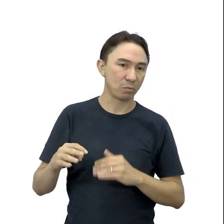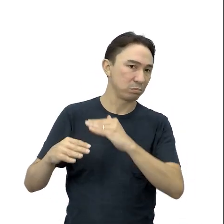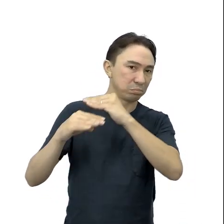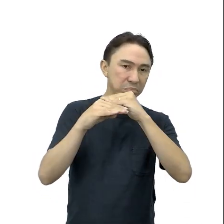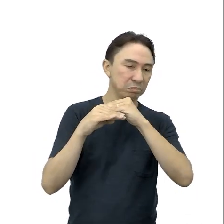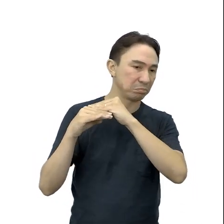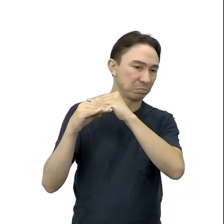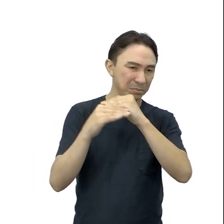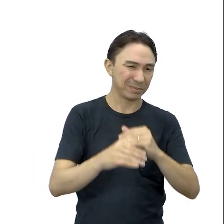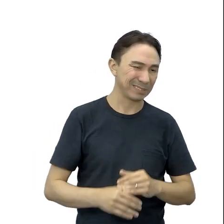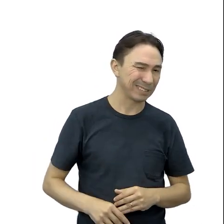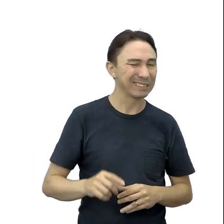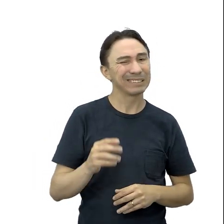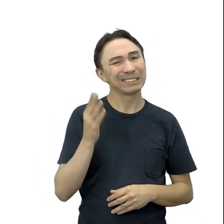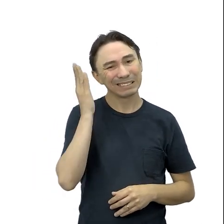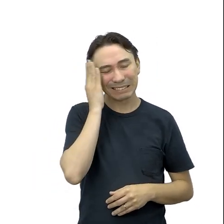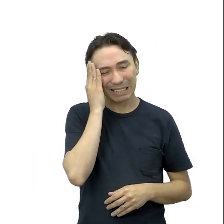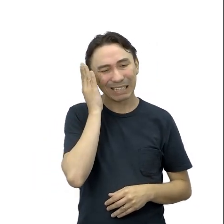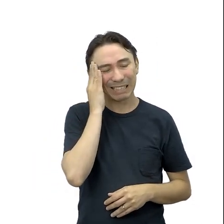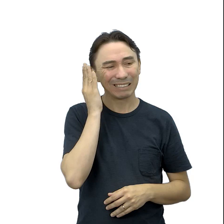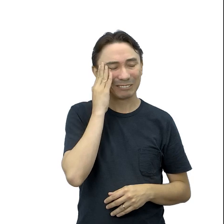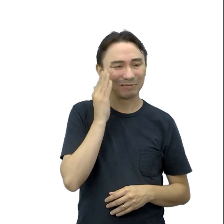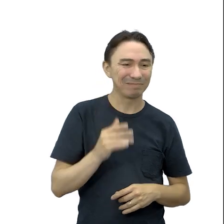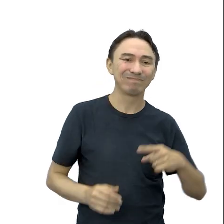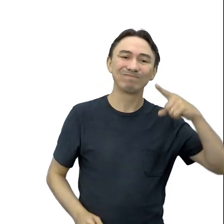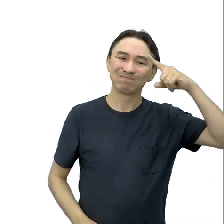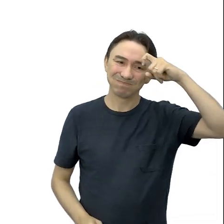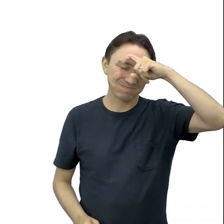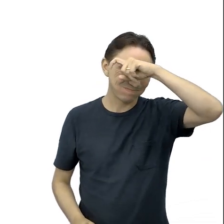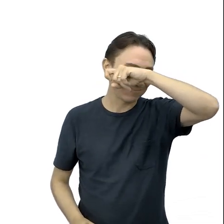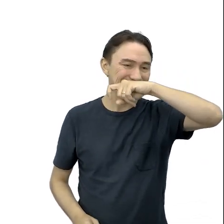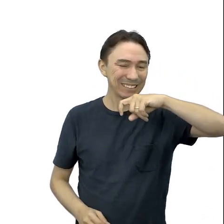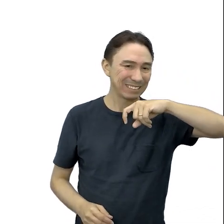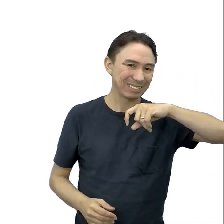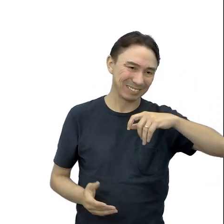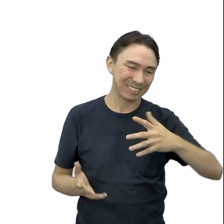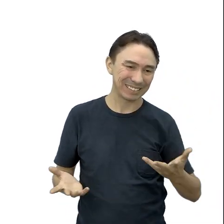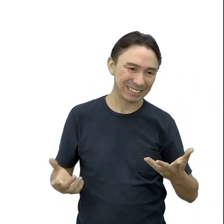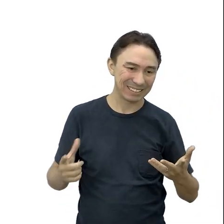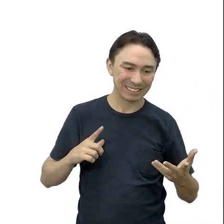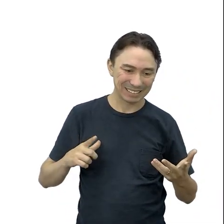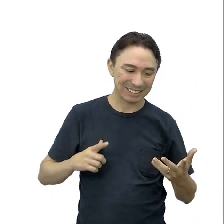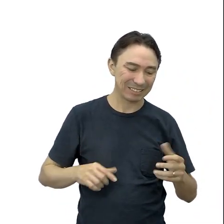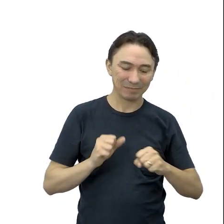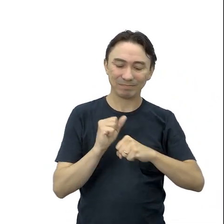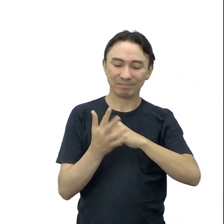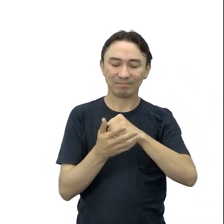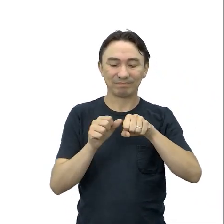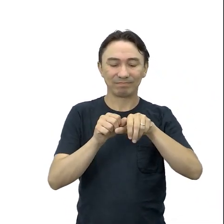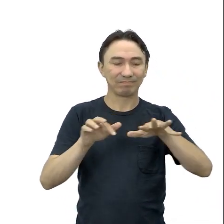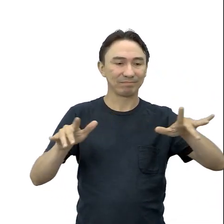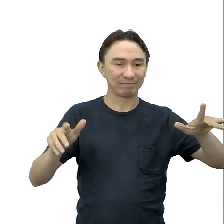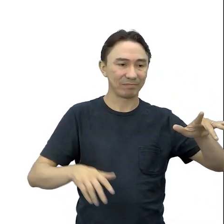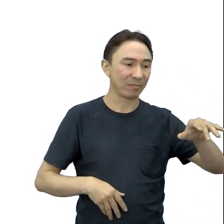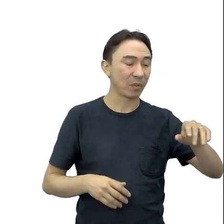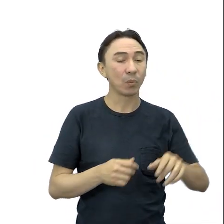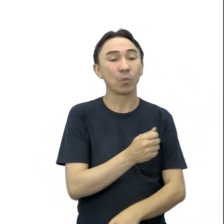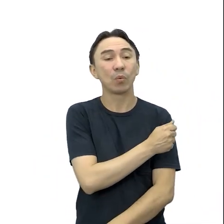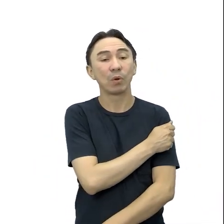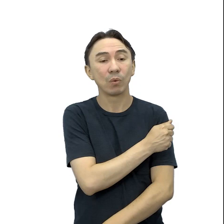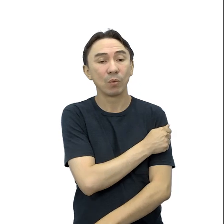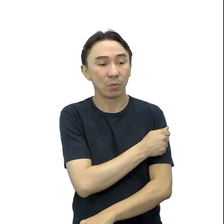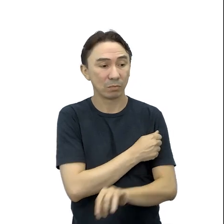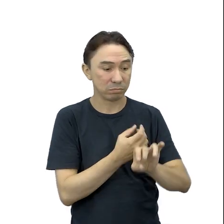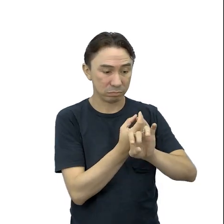aqui era um momento pandêmico, onde nós tínhamos todos os estudantes remotamente, né? Então, eles fizeram essas